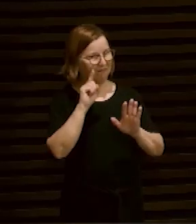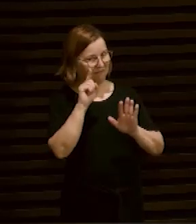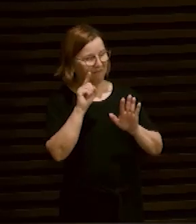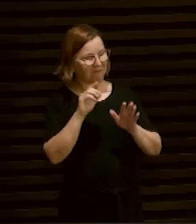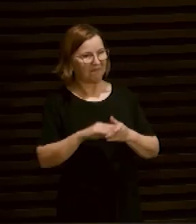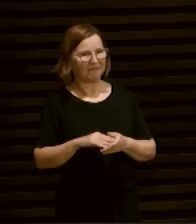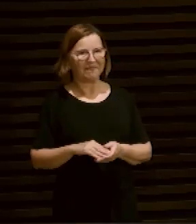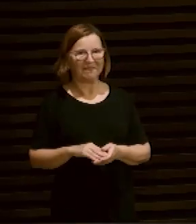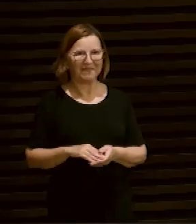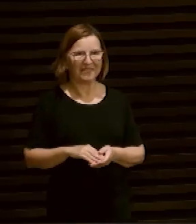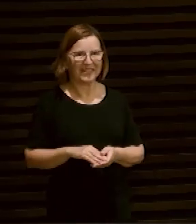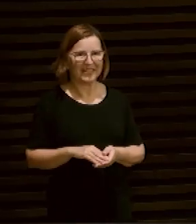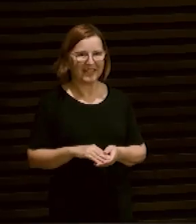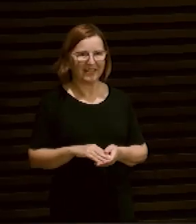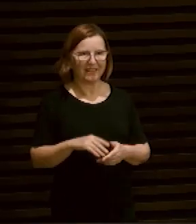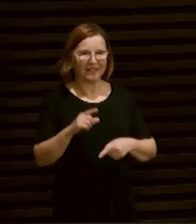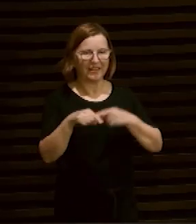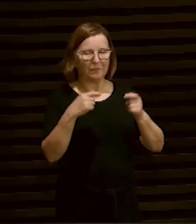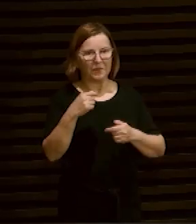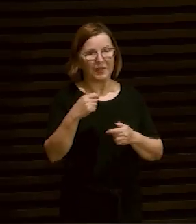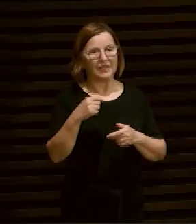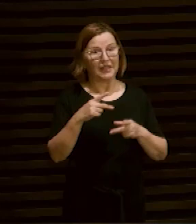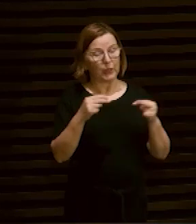que o negócio vai engrossar.